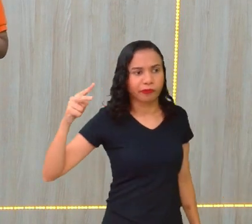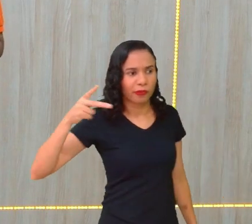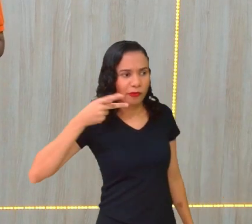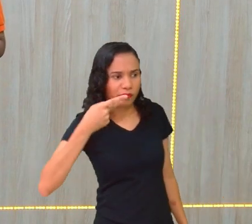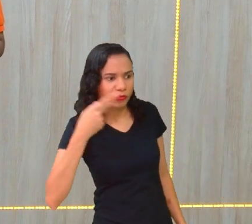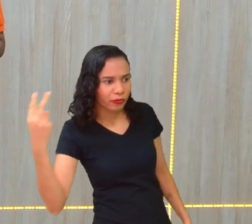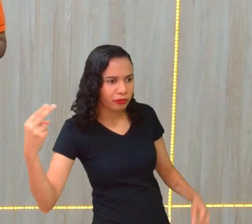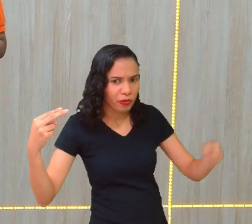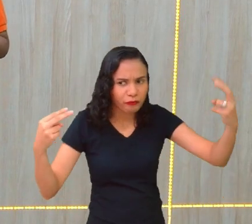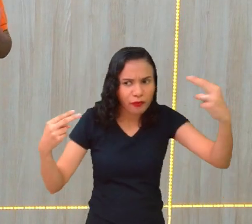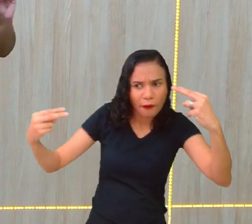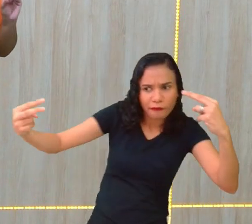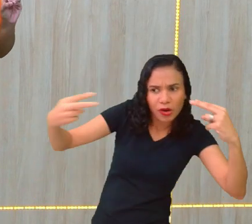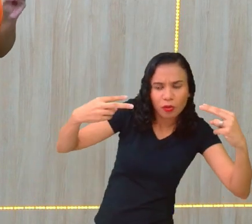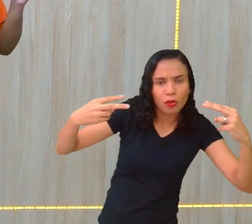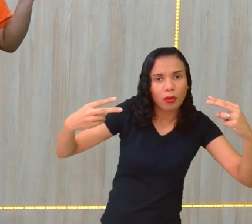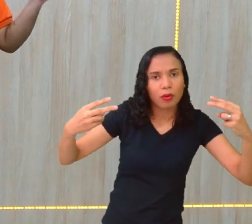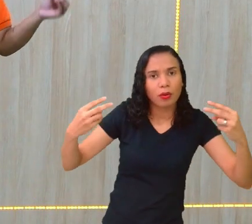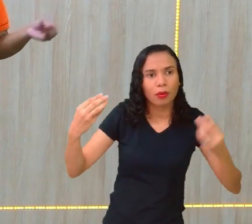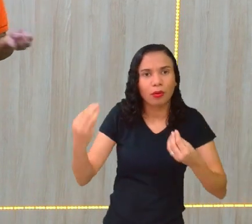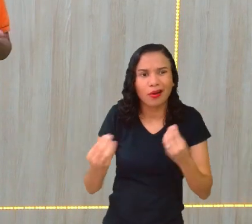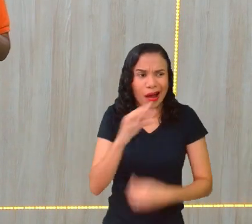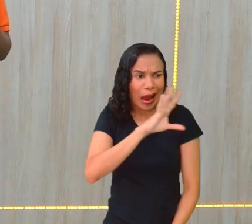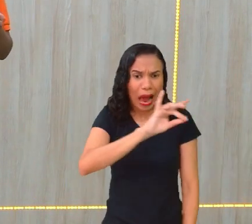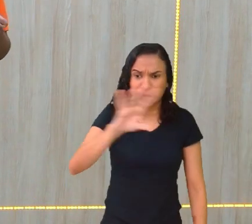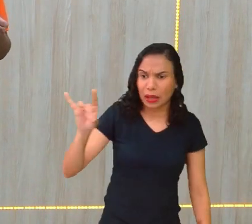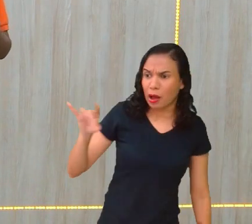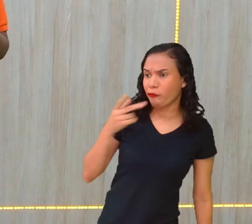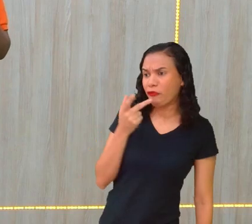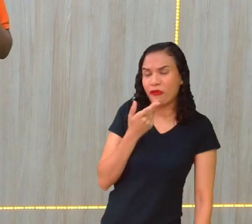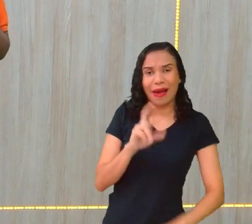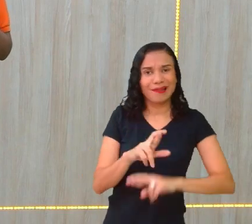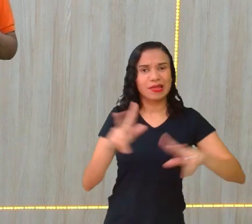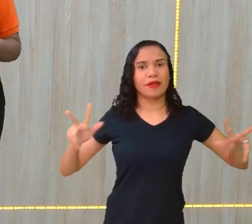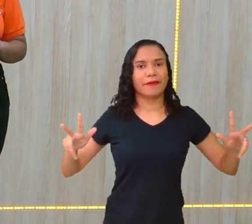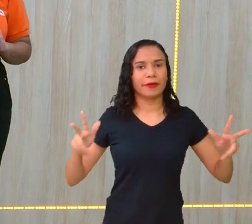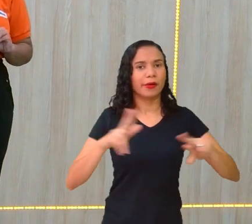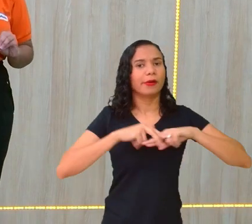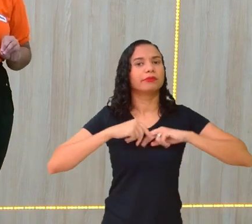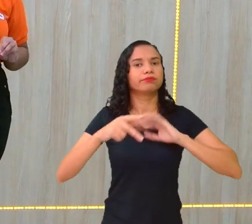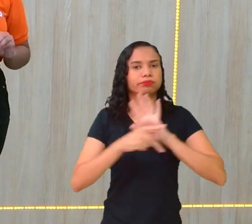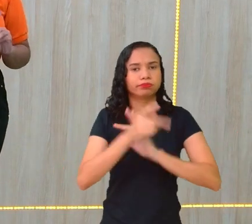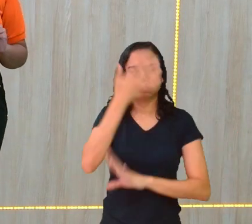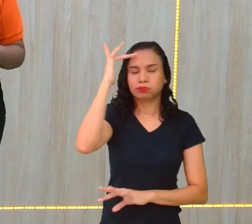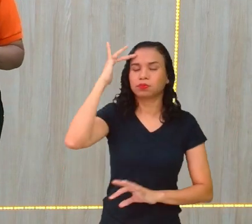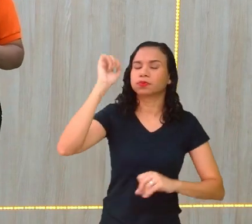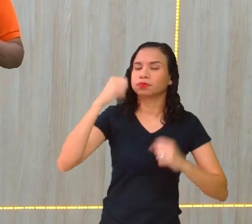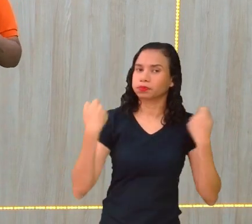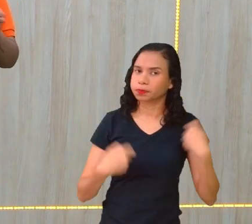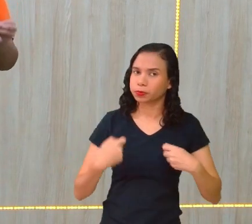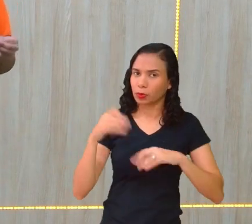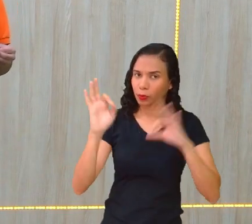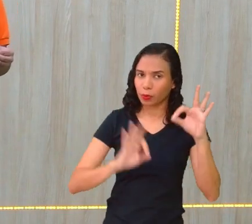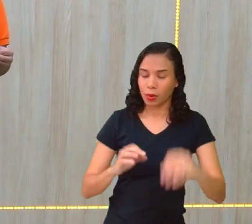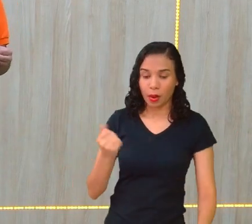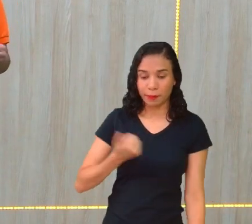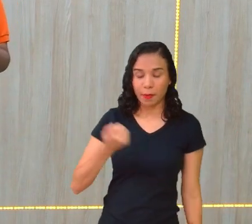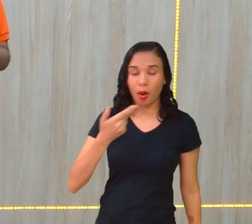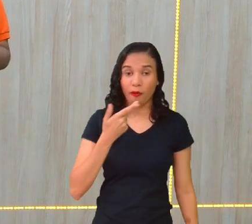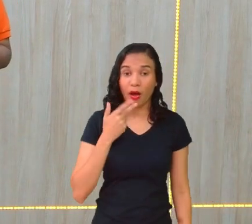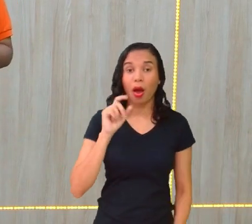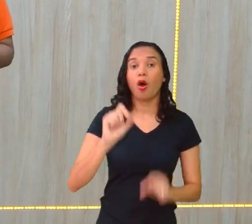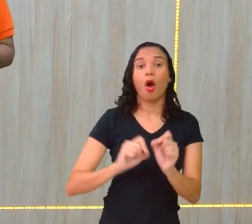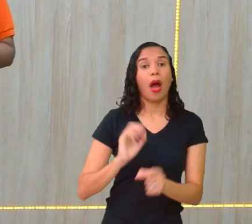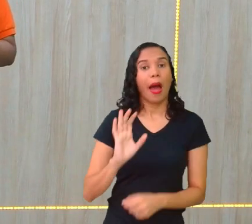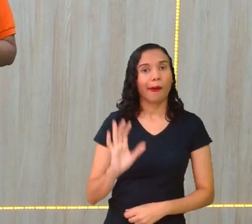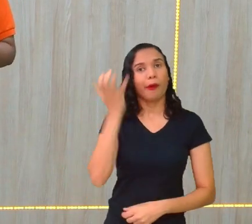discorda das duas primeiras. Então, o jornalista ele vai precisar organizar. Primeiro, ele conta o fato,